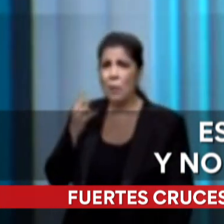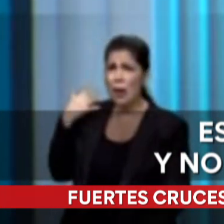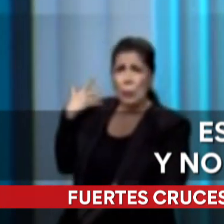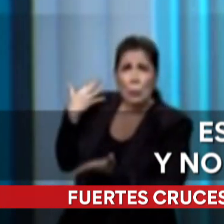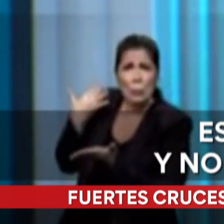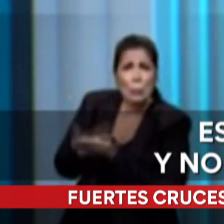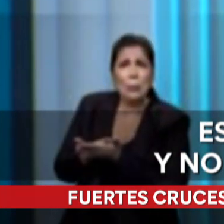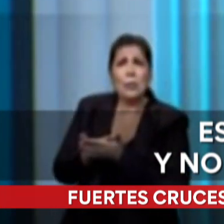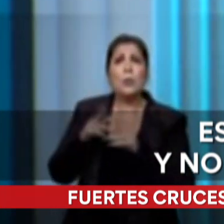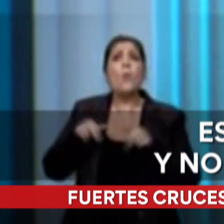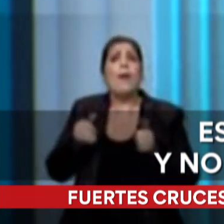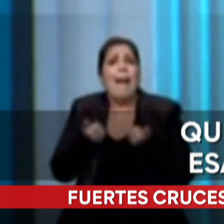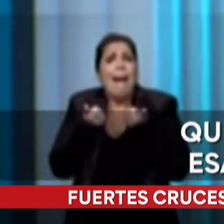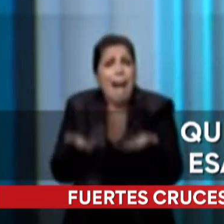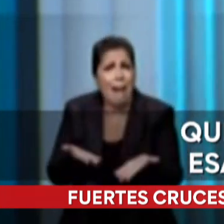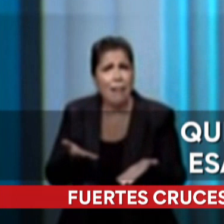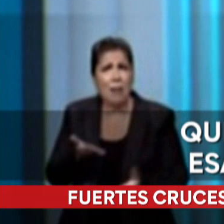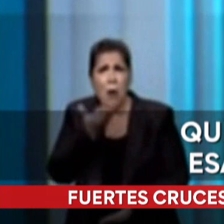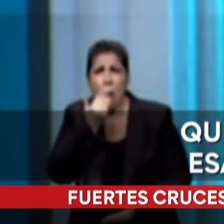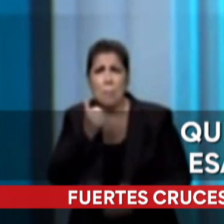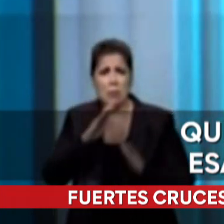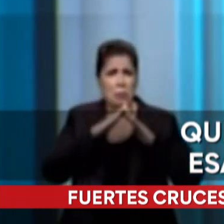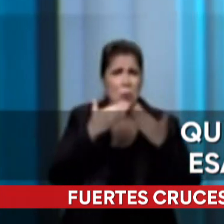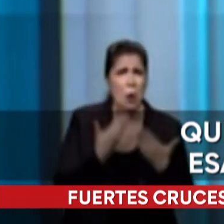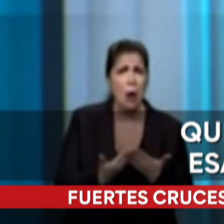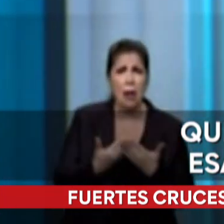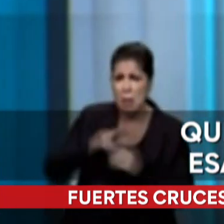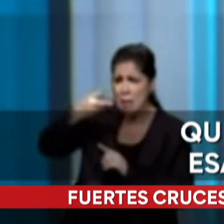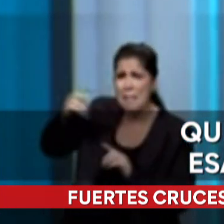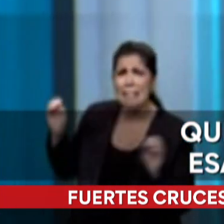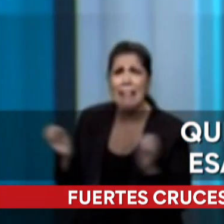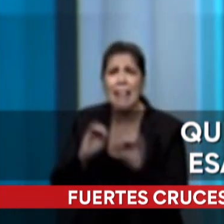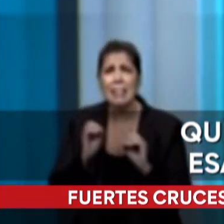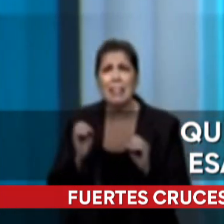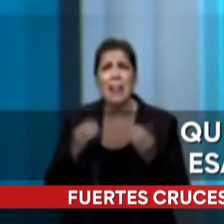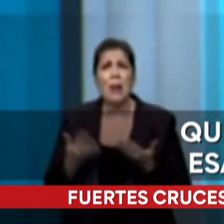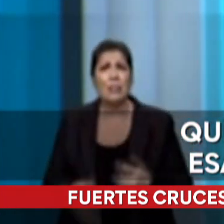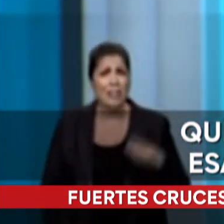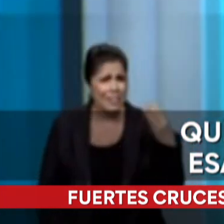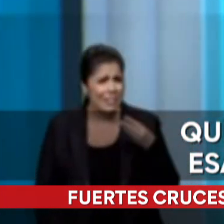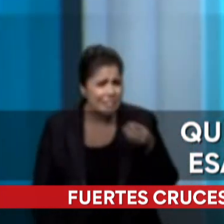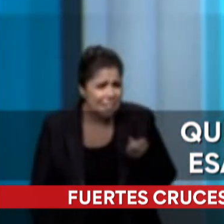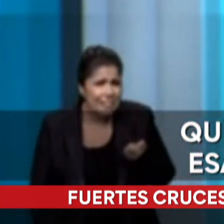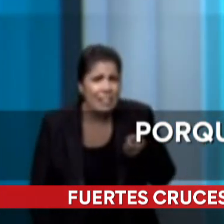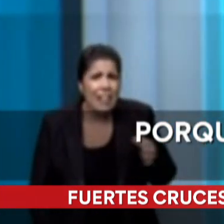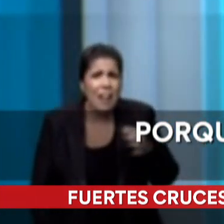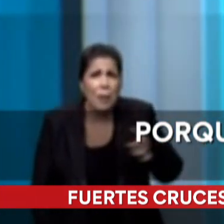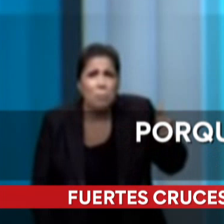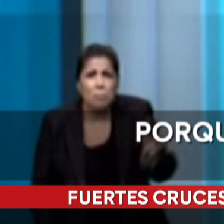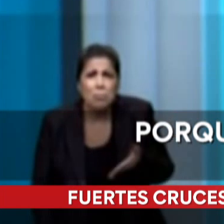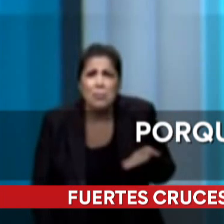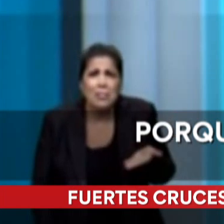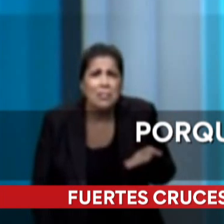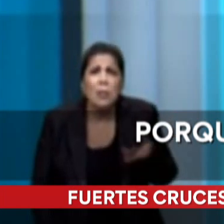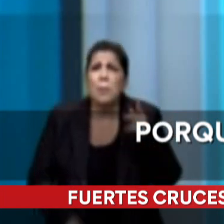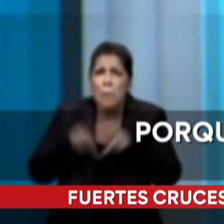um aumento para a merenda escolar, que hoje é de apenas 36 centavos. Essa é a verdade. E isso o povo sabe, porque o povo está sentindo